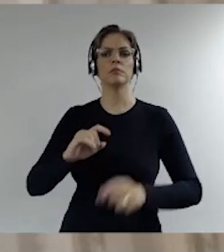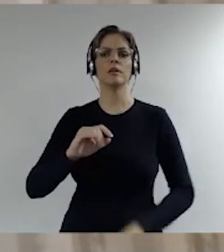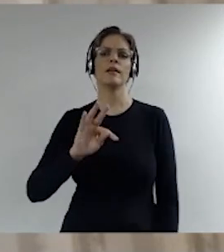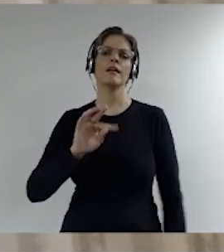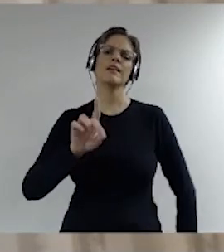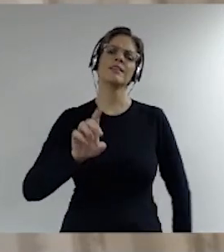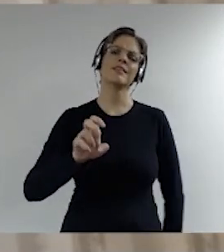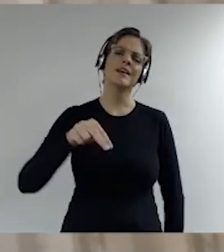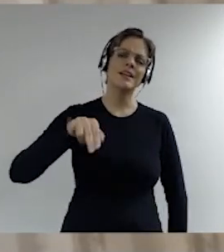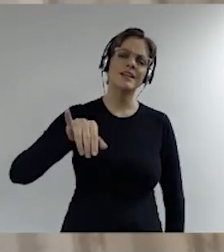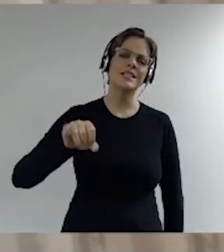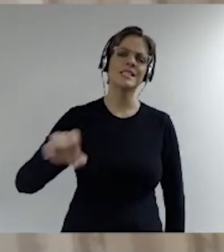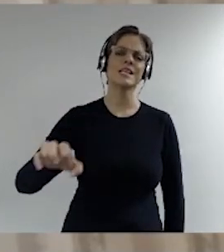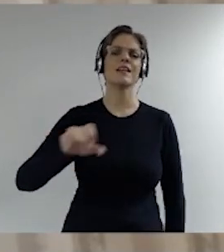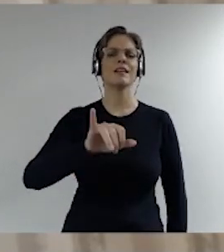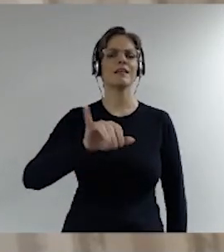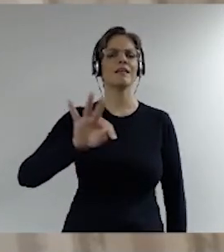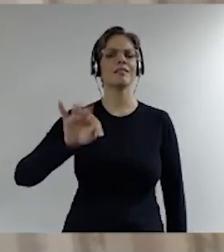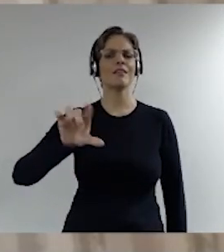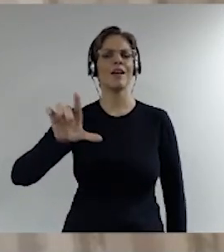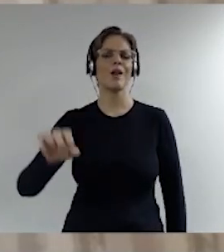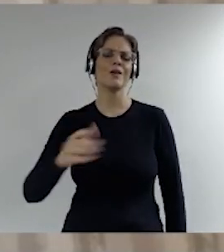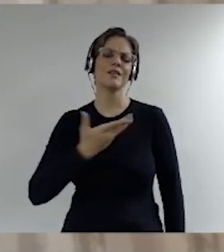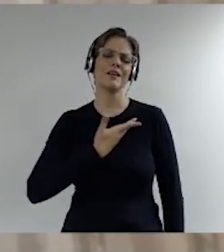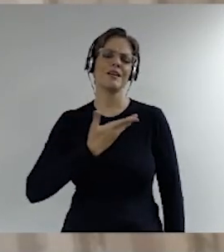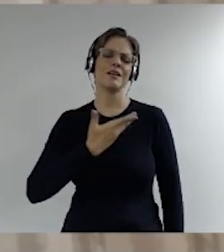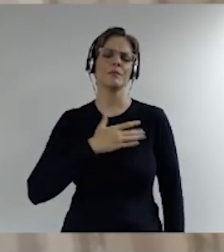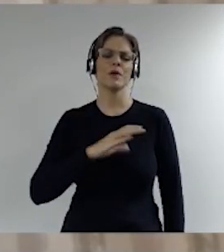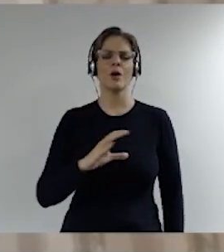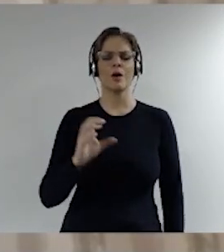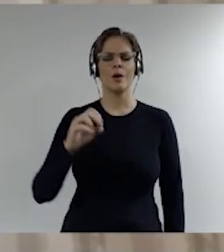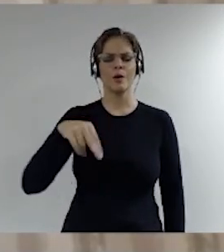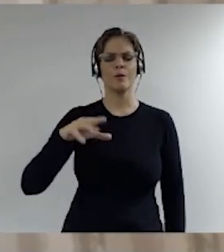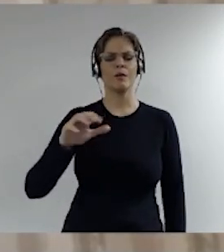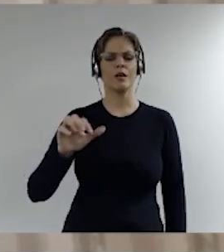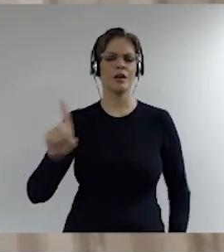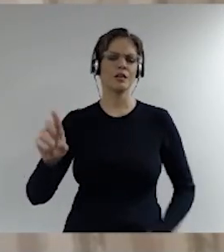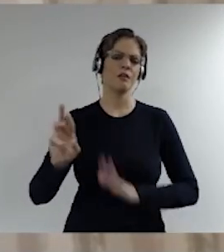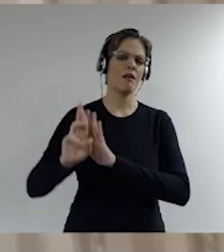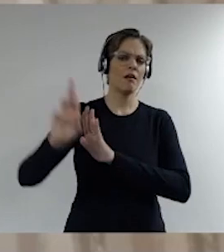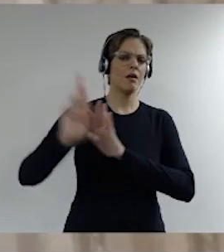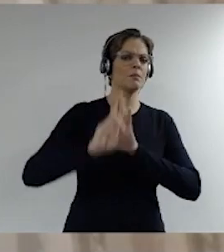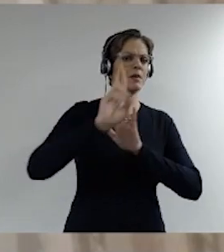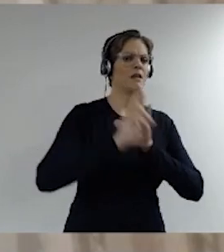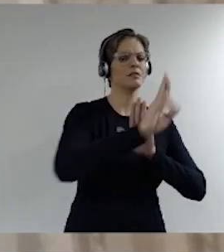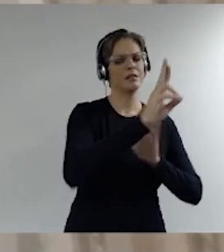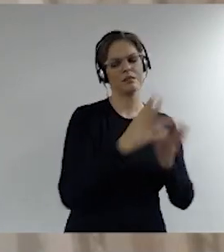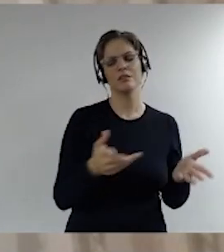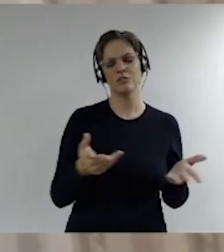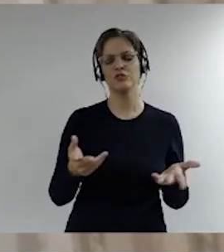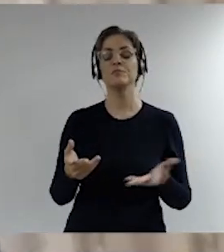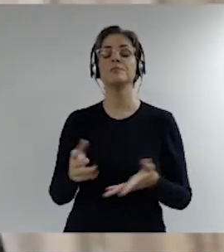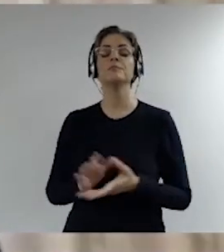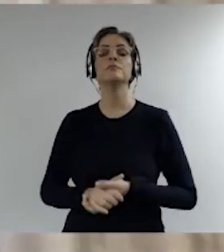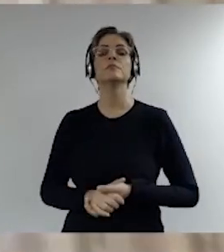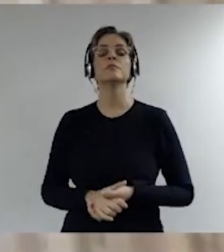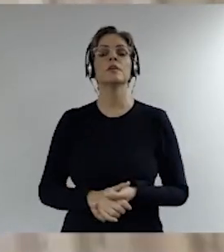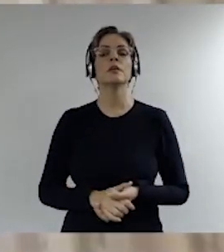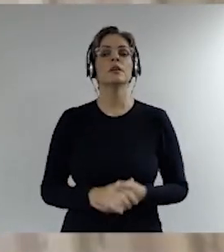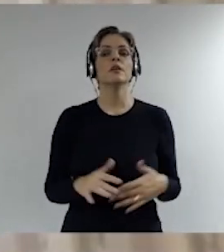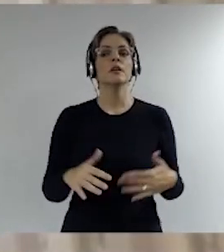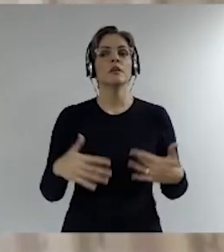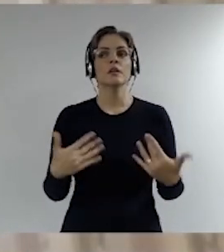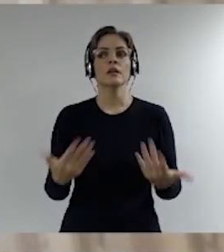Ítalo, nossos colegas de CONCAD, representando suas respectivas regiões. A partir daí,